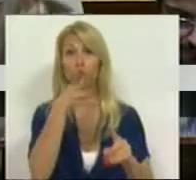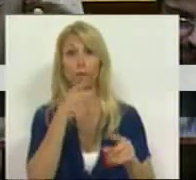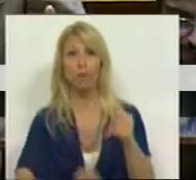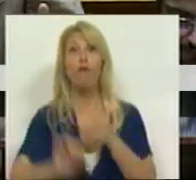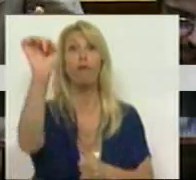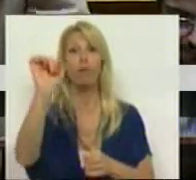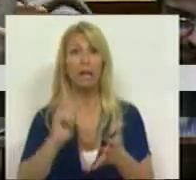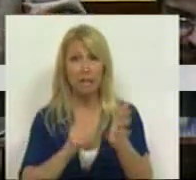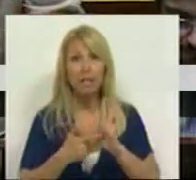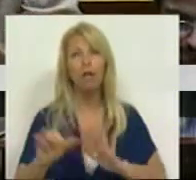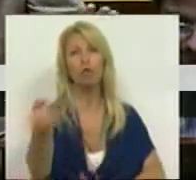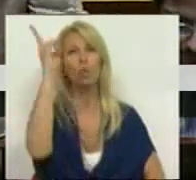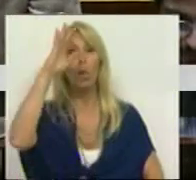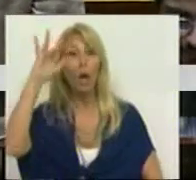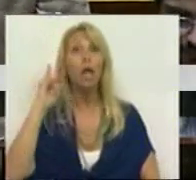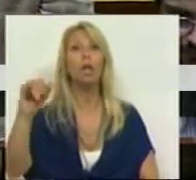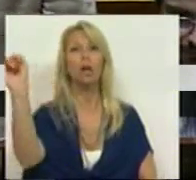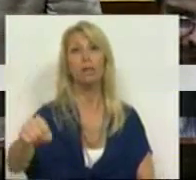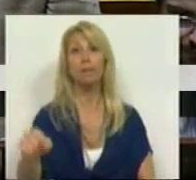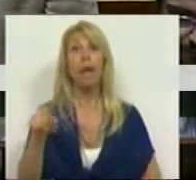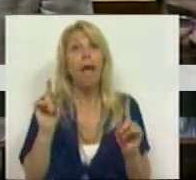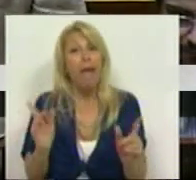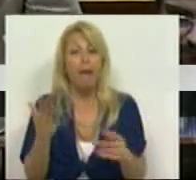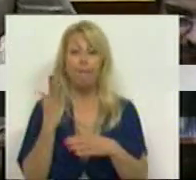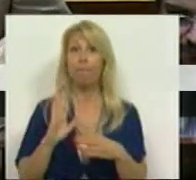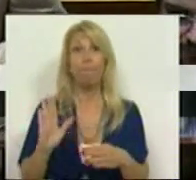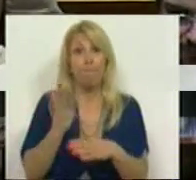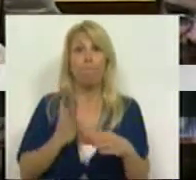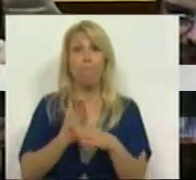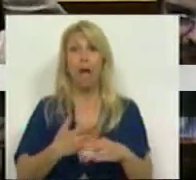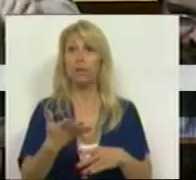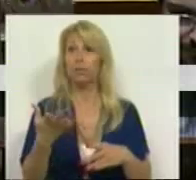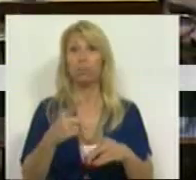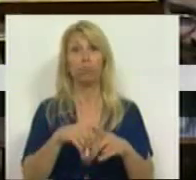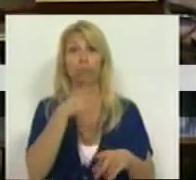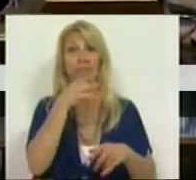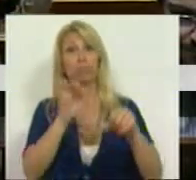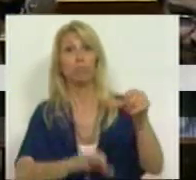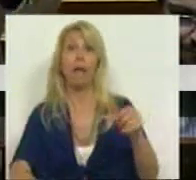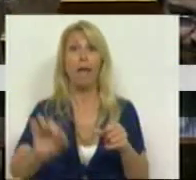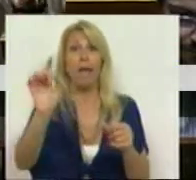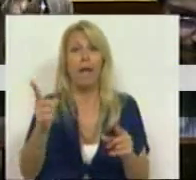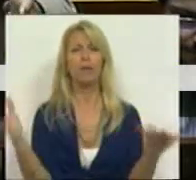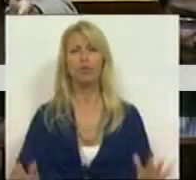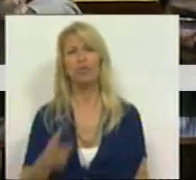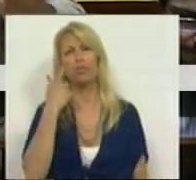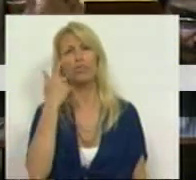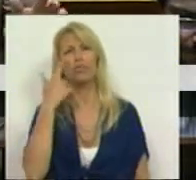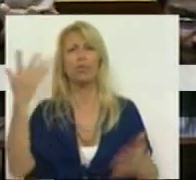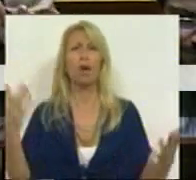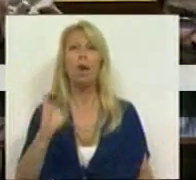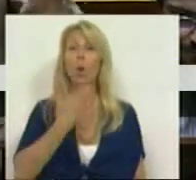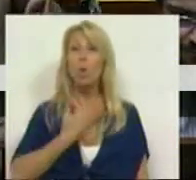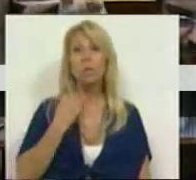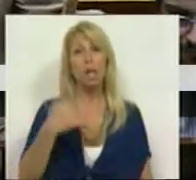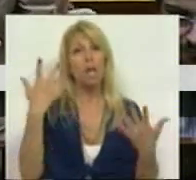são ideológicos. Essa é a principal parte da sua argumentação e essa nós já conhecemos. O CDS tem uma visão muito